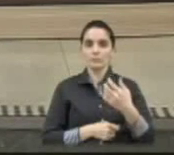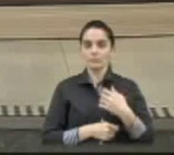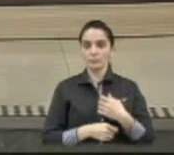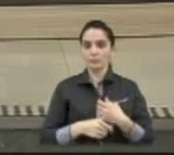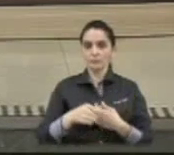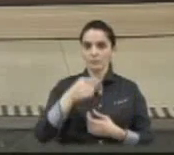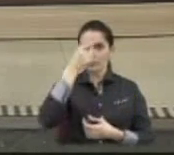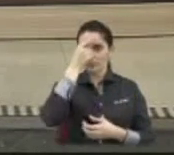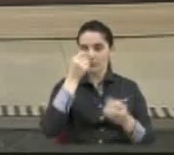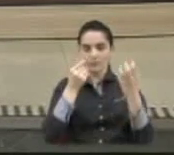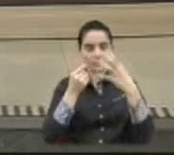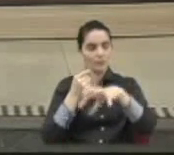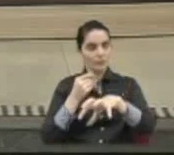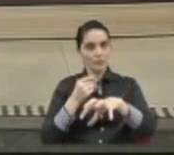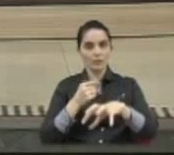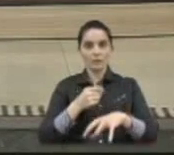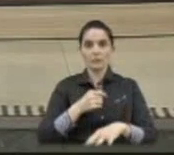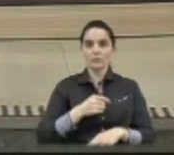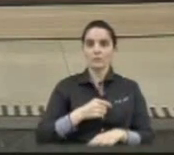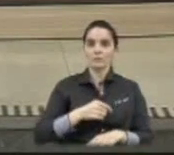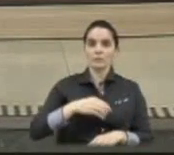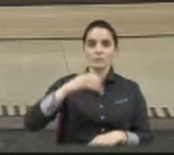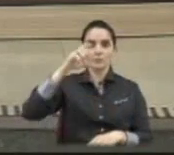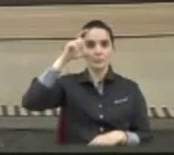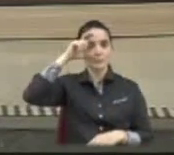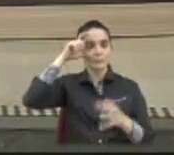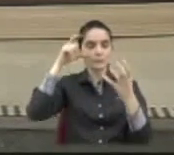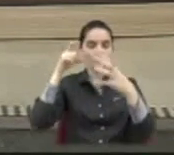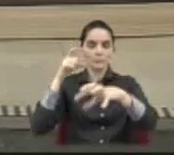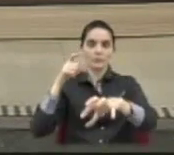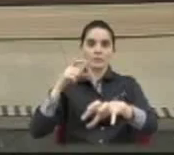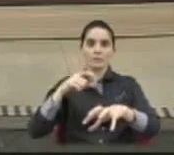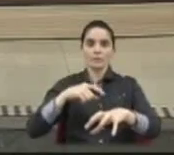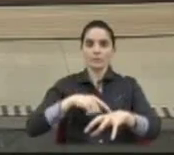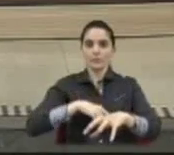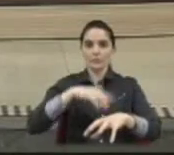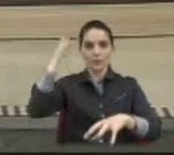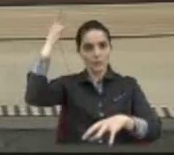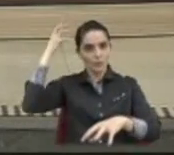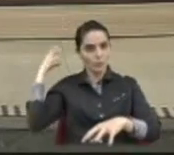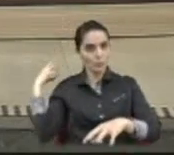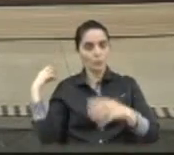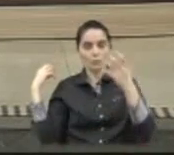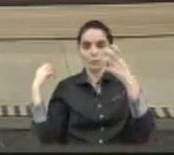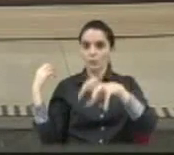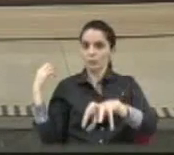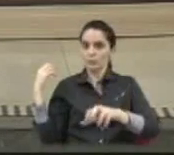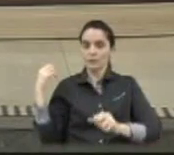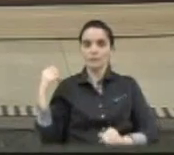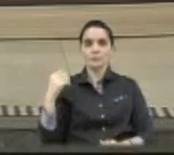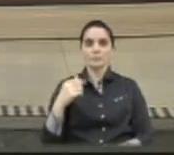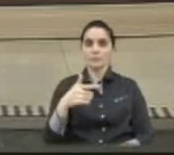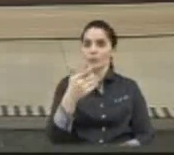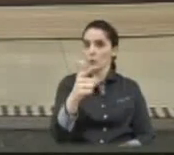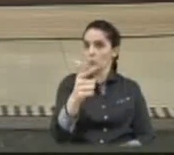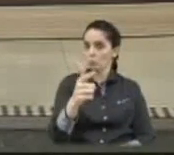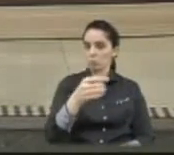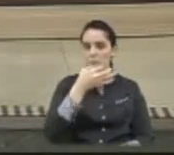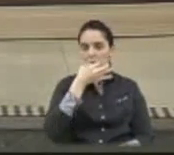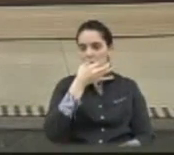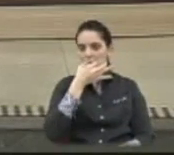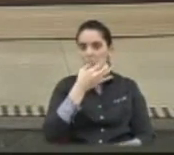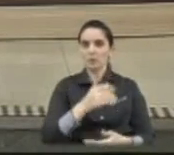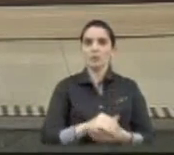Edivaldo Soares Antunes. Dispenso. Farid. Dispenso. Lubogo. Dispenso. Não havendo mais quem queira